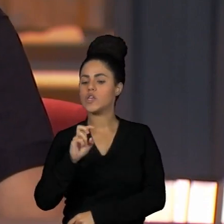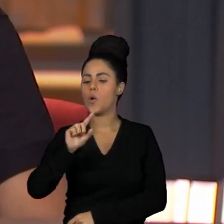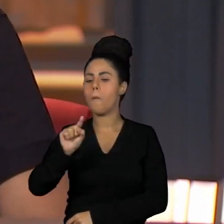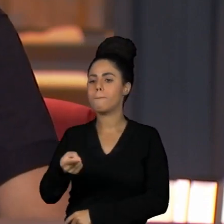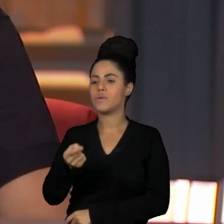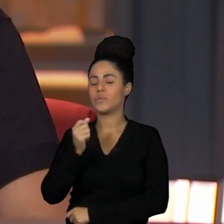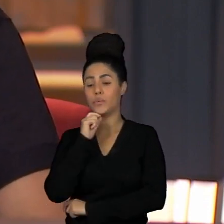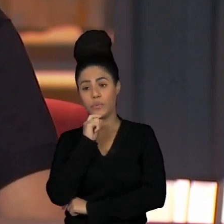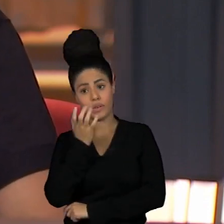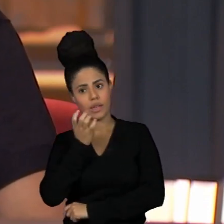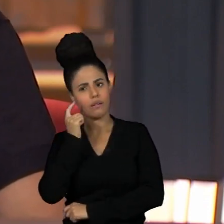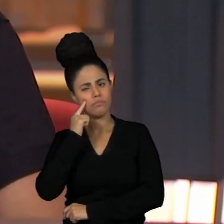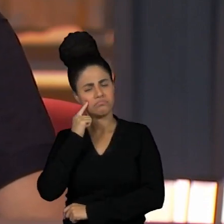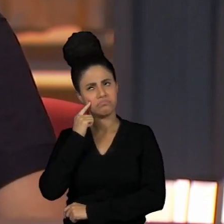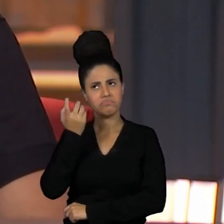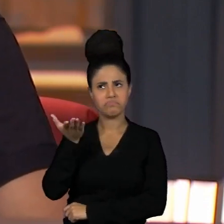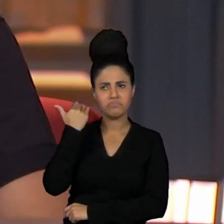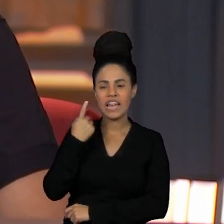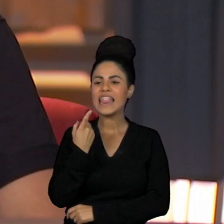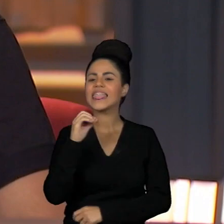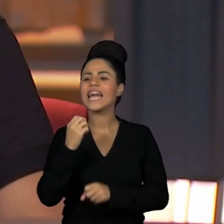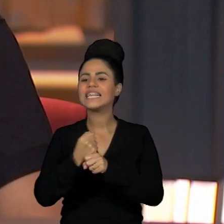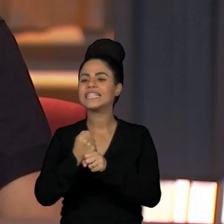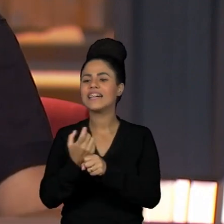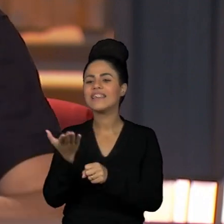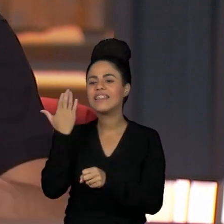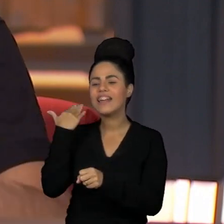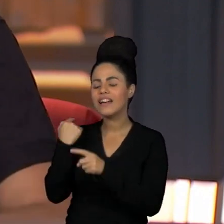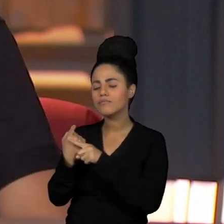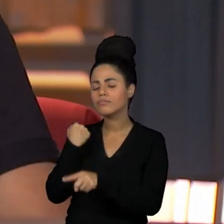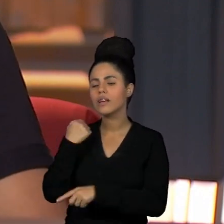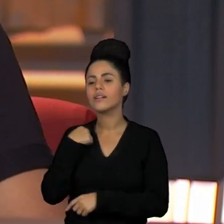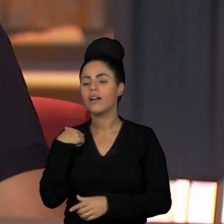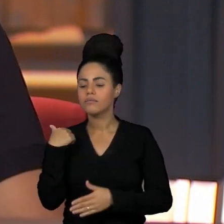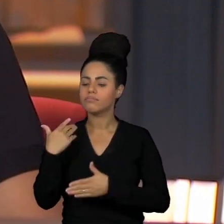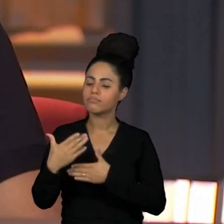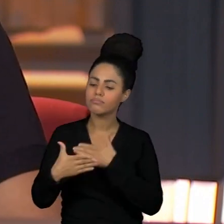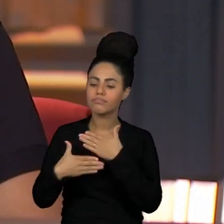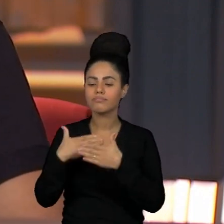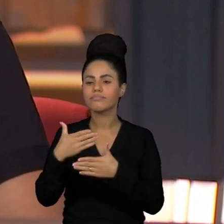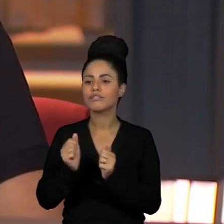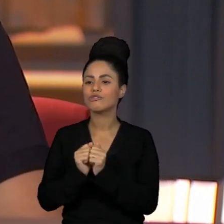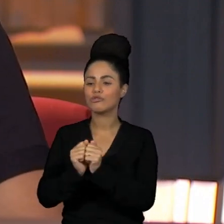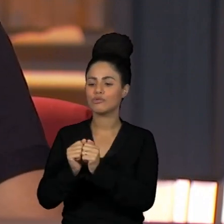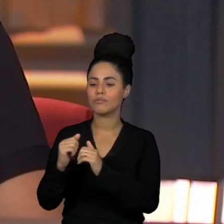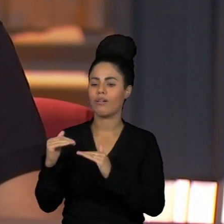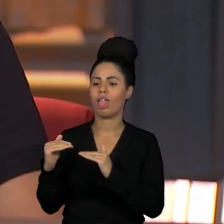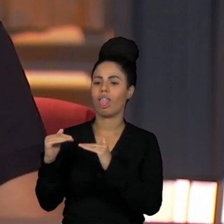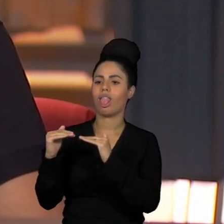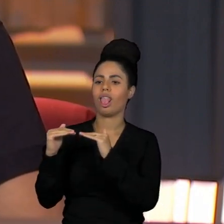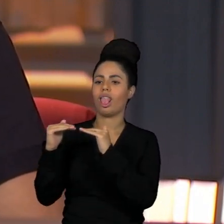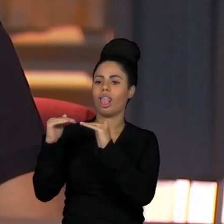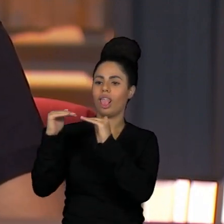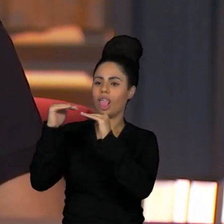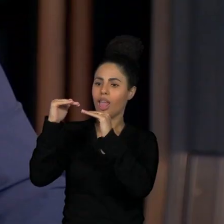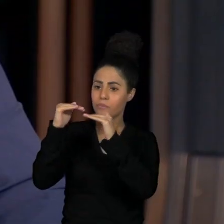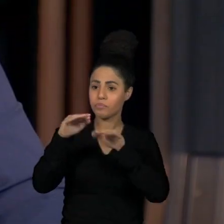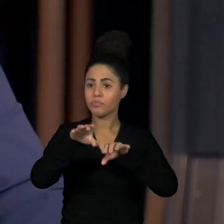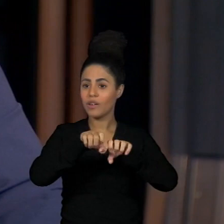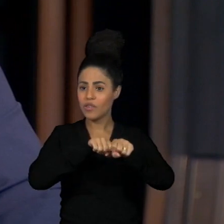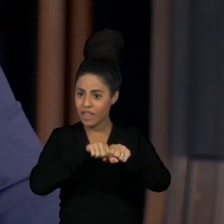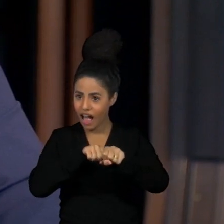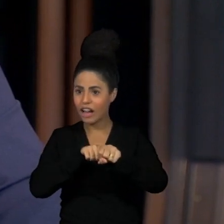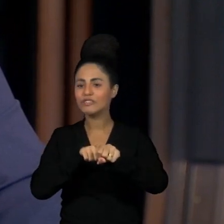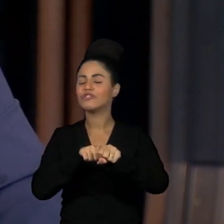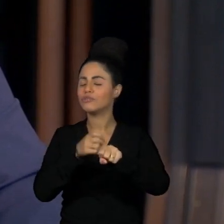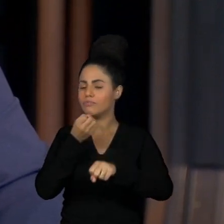falando 10 anos atrás. E a gente foi caminhando junto. Então a gente entrou na faculdade junto, de contabilidade. E eu